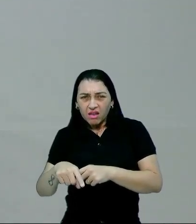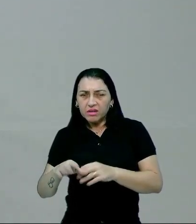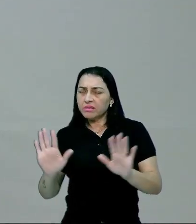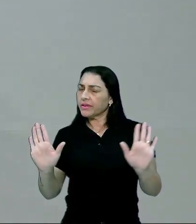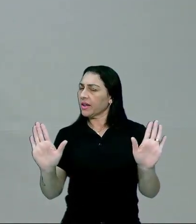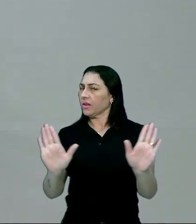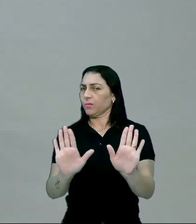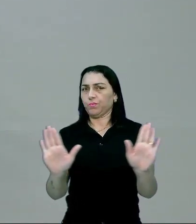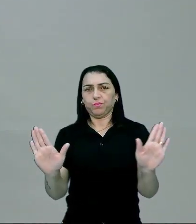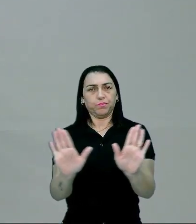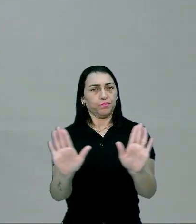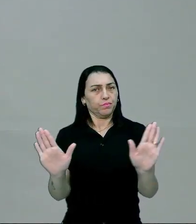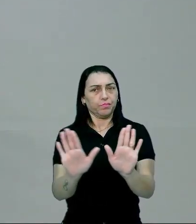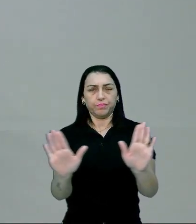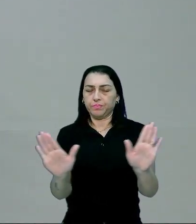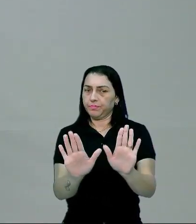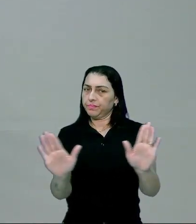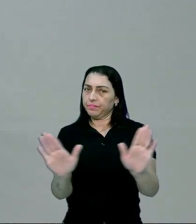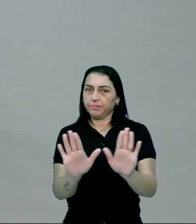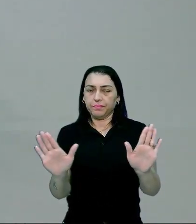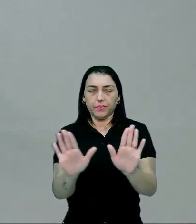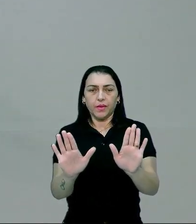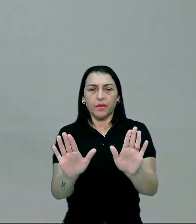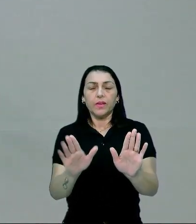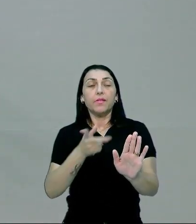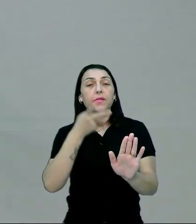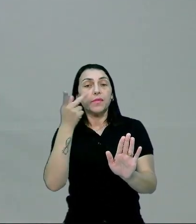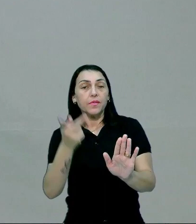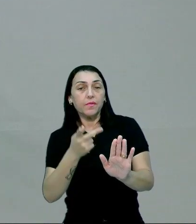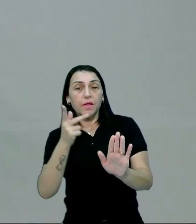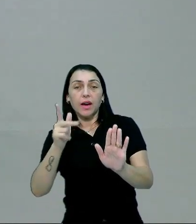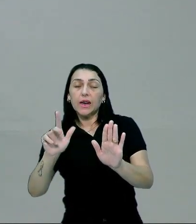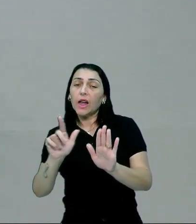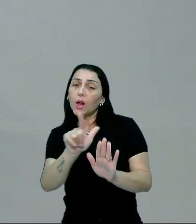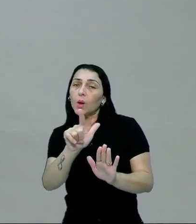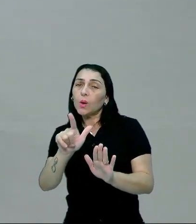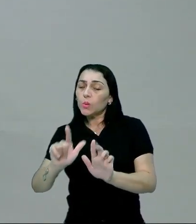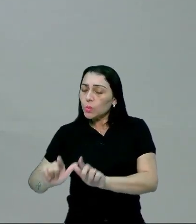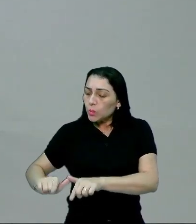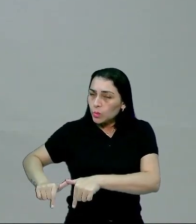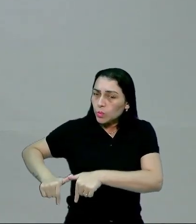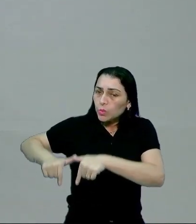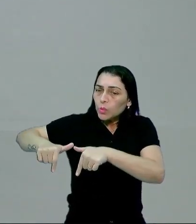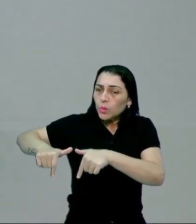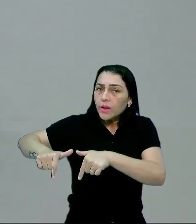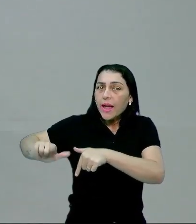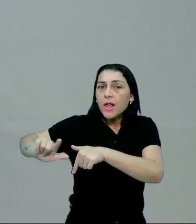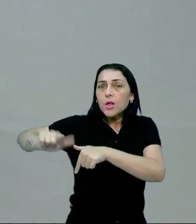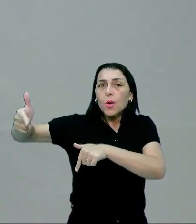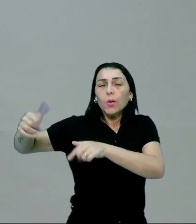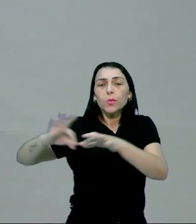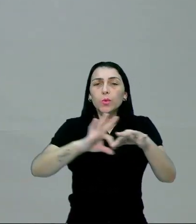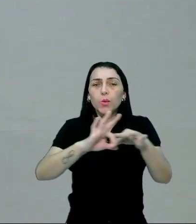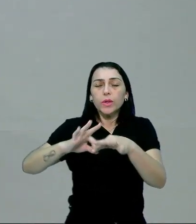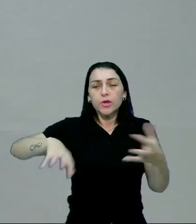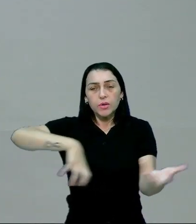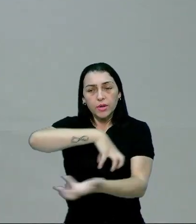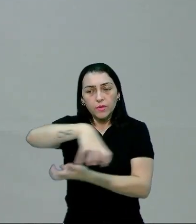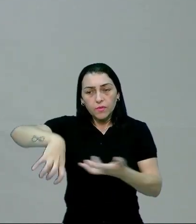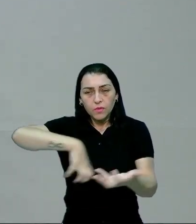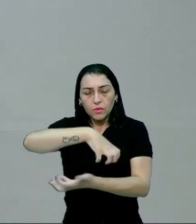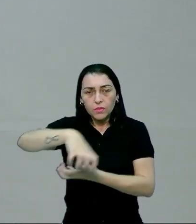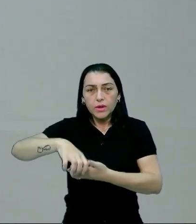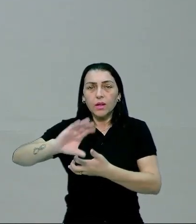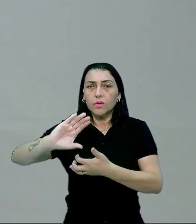fisicamente? Não, não é nesse sentido. Quando se fala luta, quando se fala, por exemplo, revolução